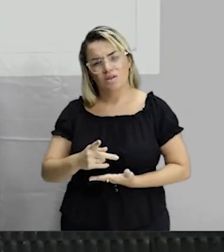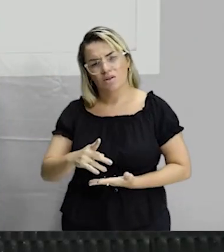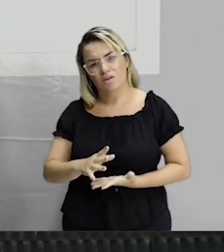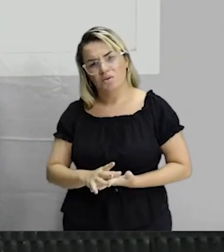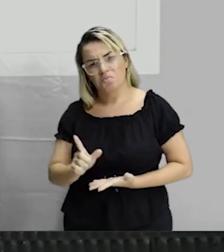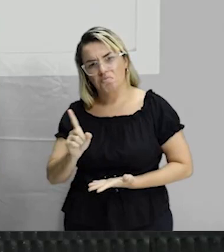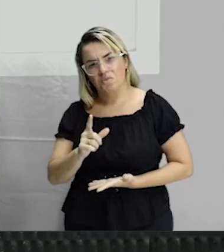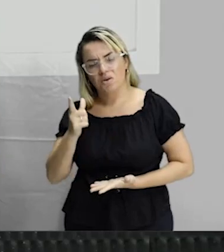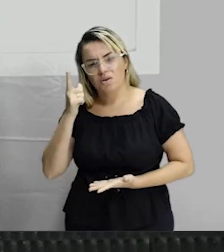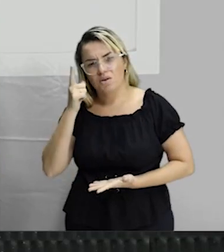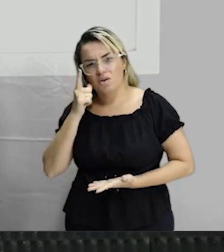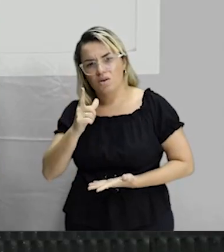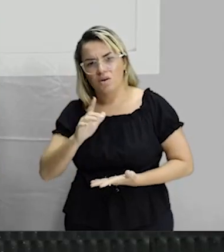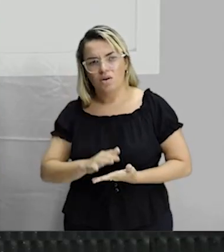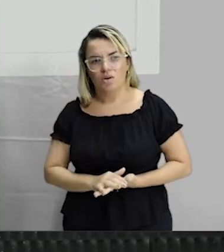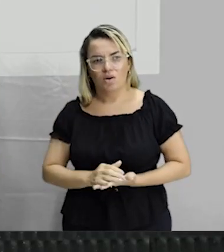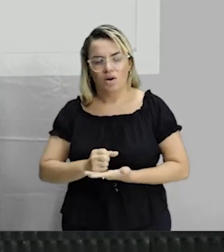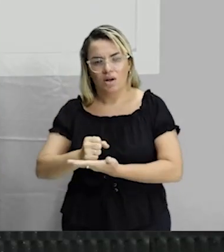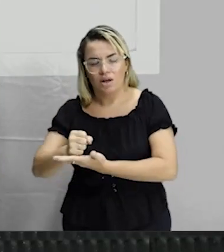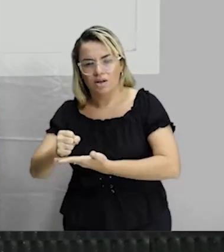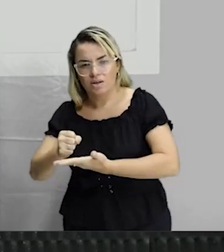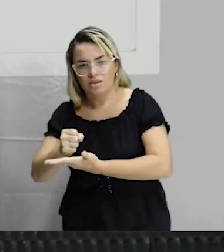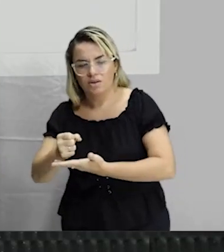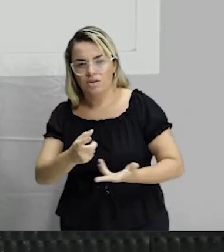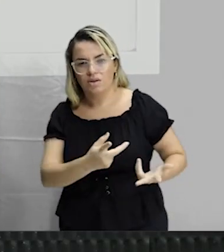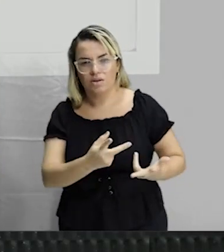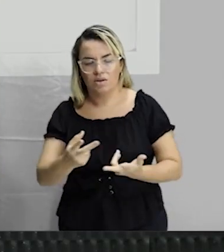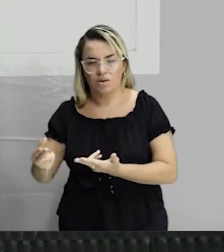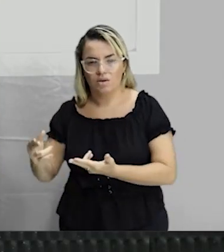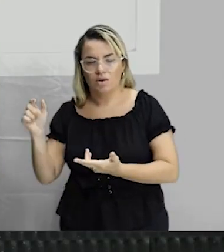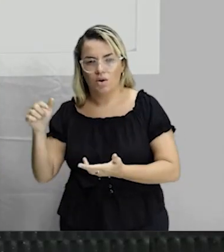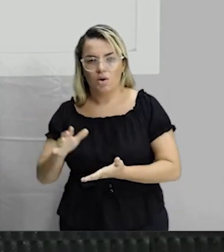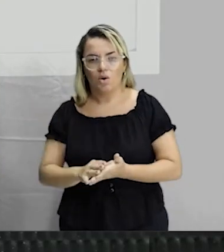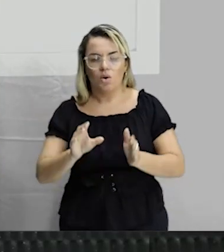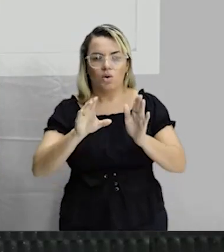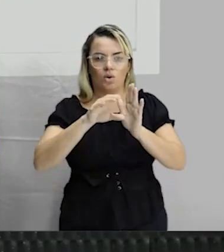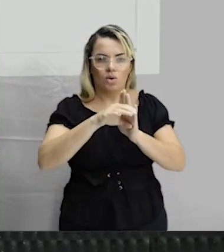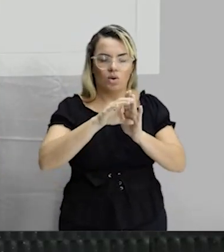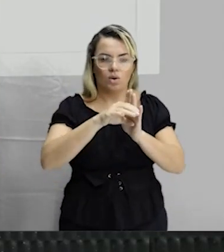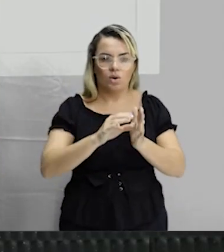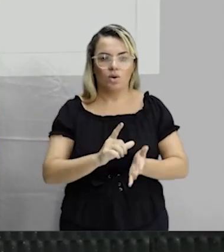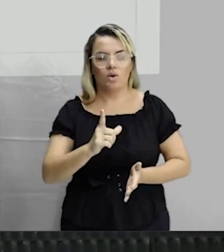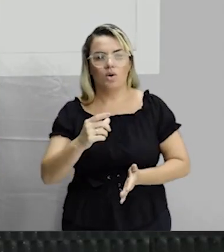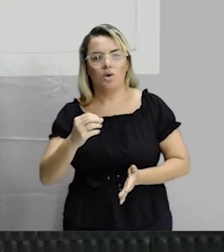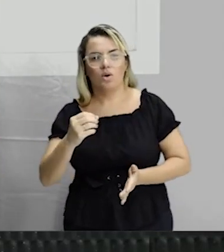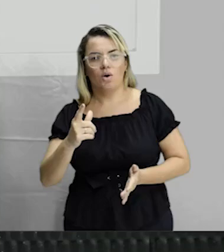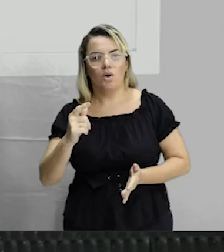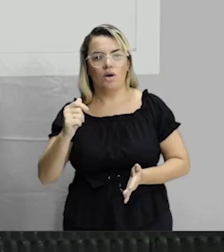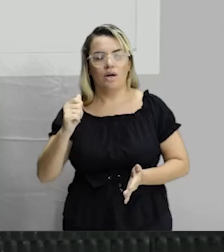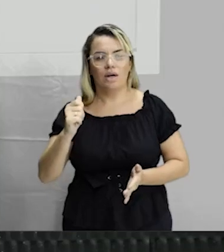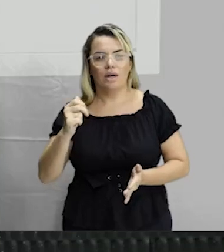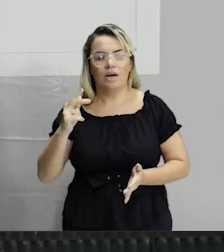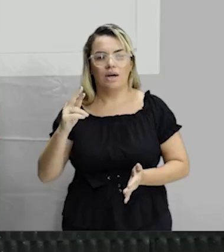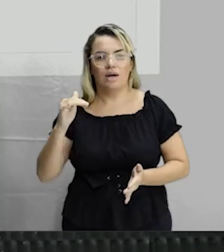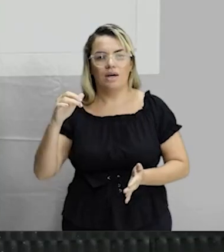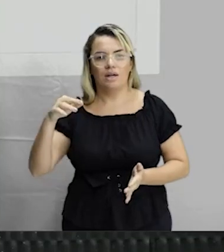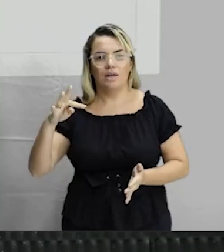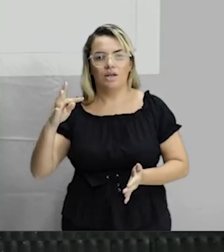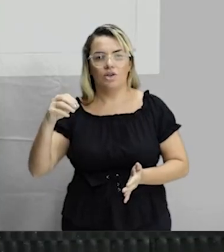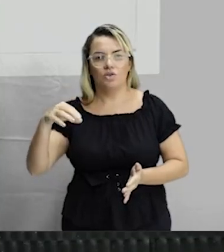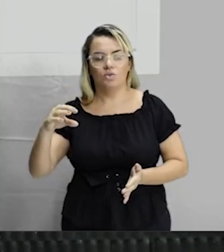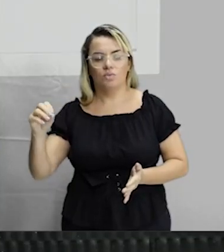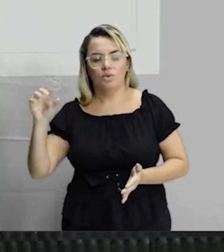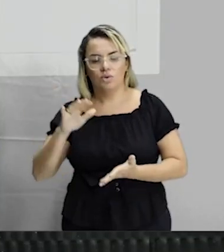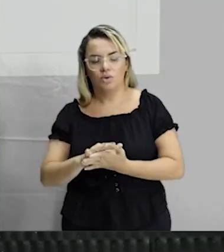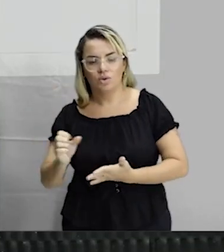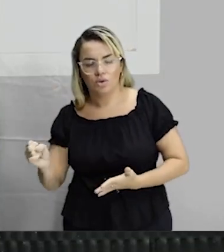conseguir igualar as bases, aí você tem que usar o conceito de logaritmo. Até comentei na aula que a gente falou de juros simples, que é importante que o aluno que